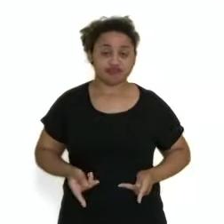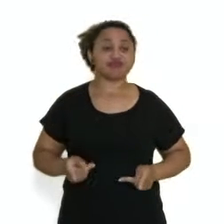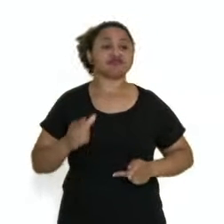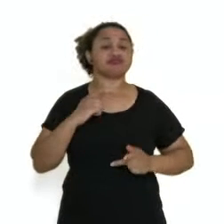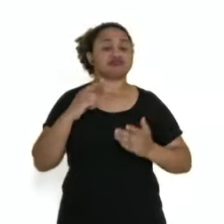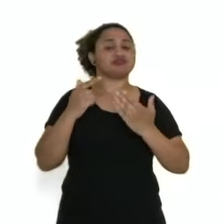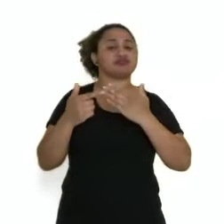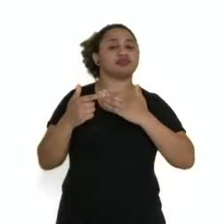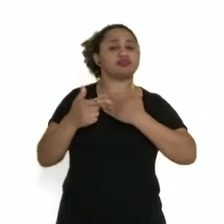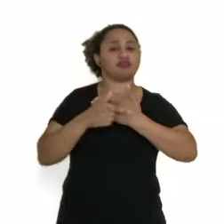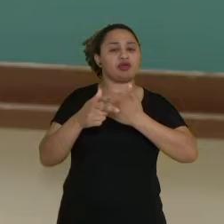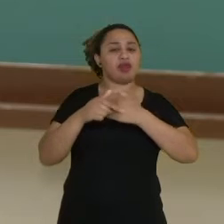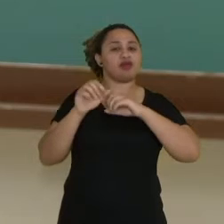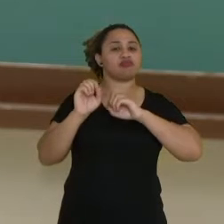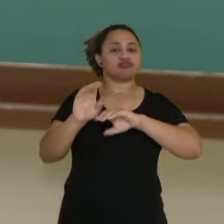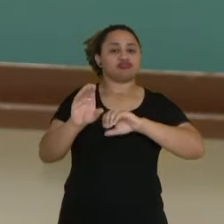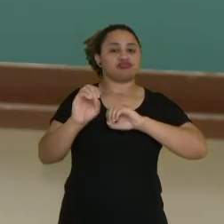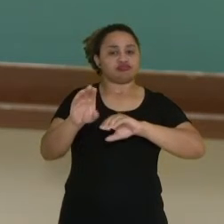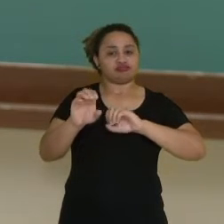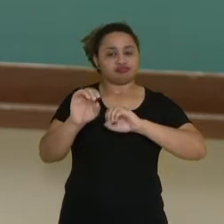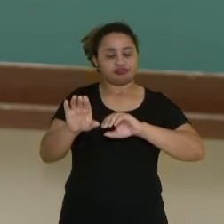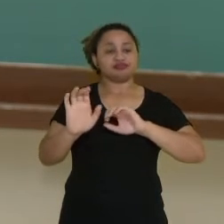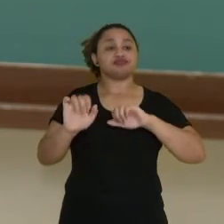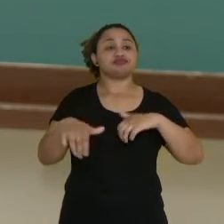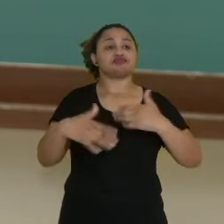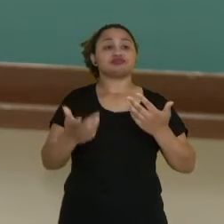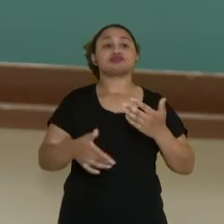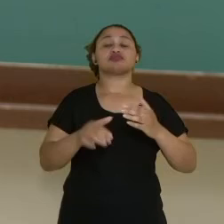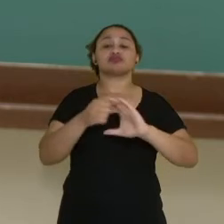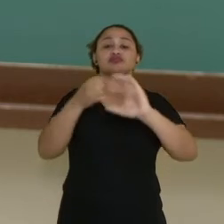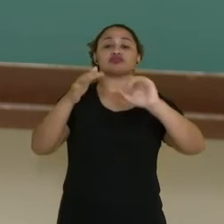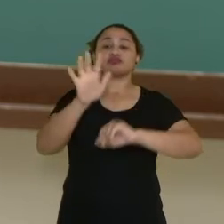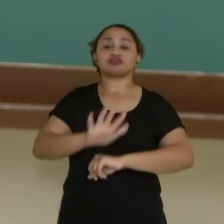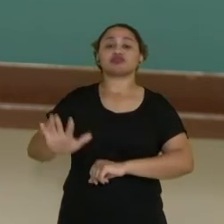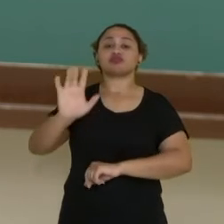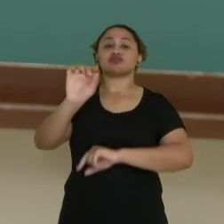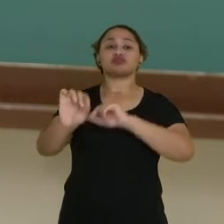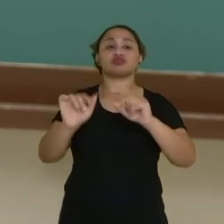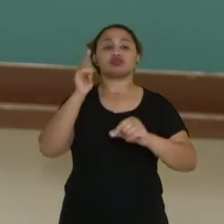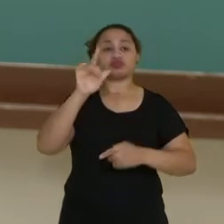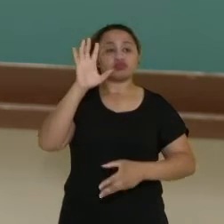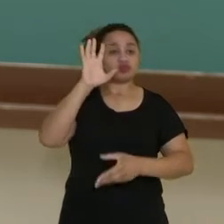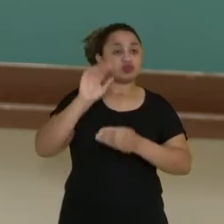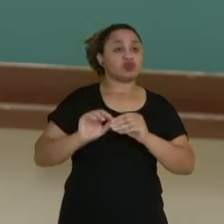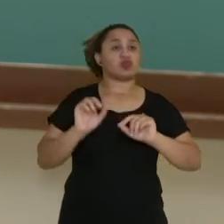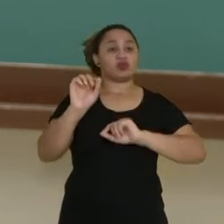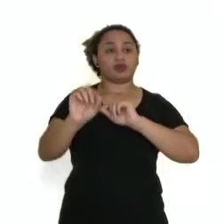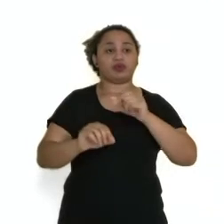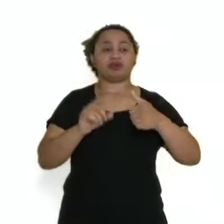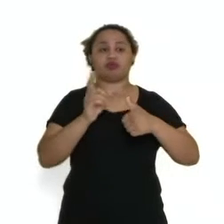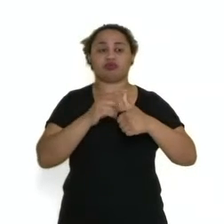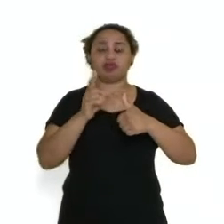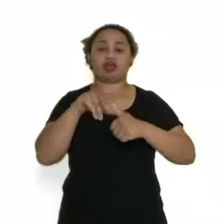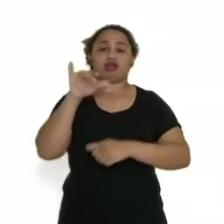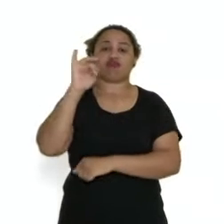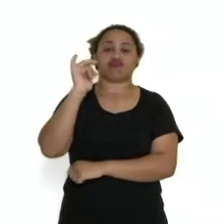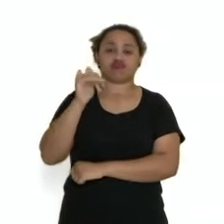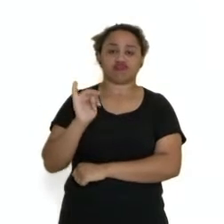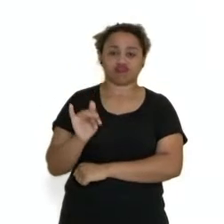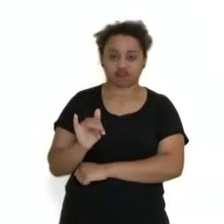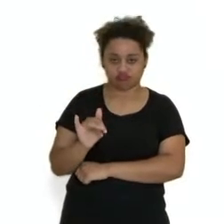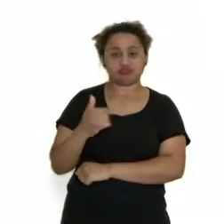função didática. Das características gerais das fábulas, nós percebemos ainda o quê? Que é uma